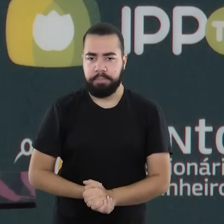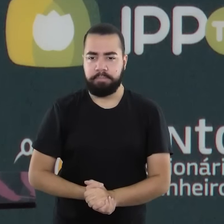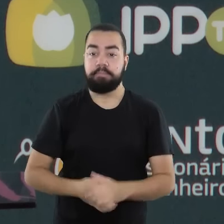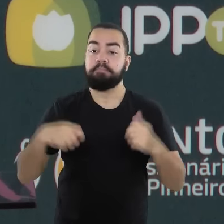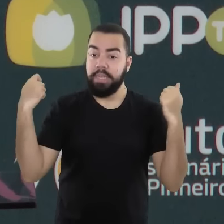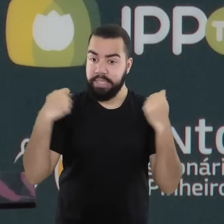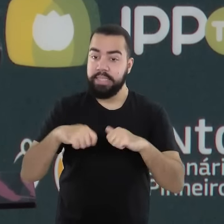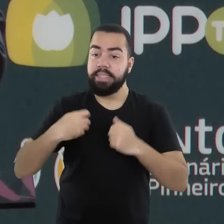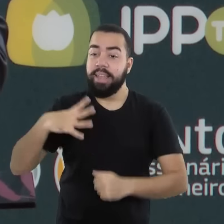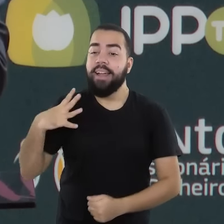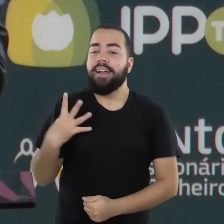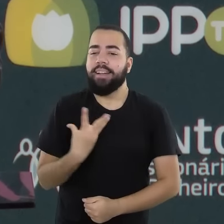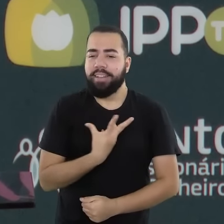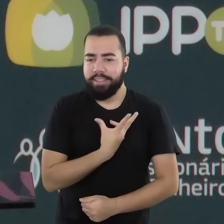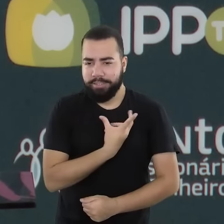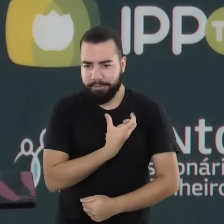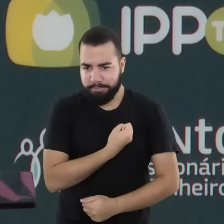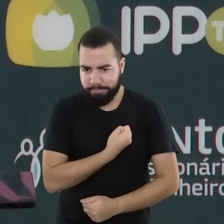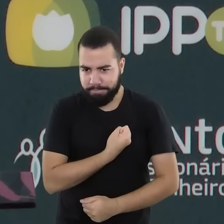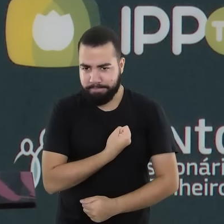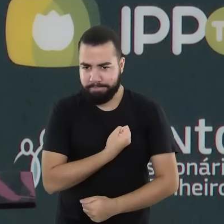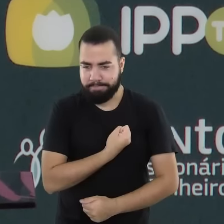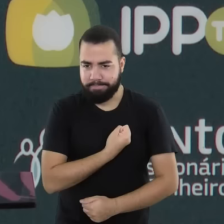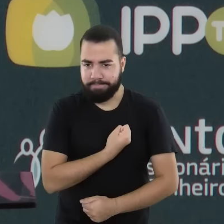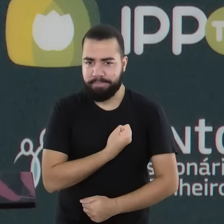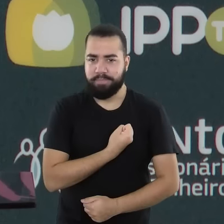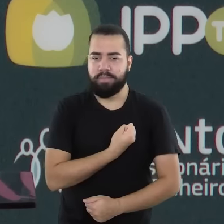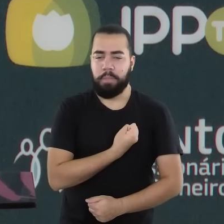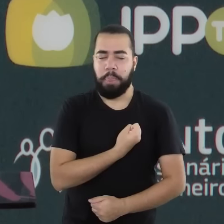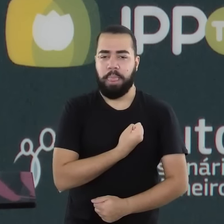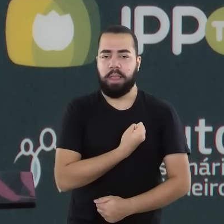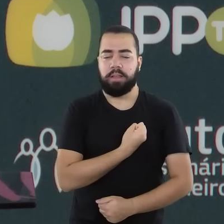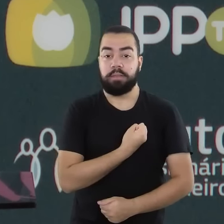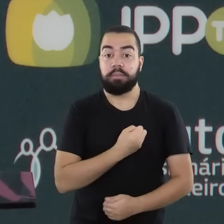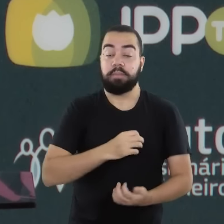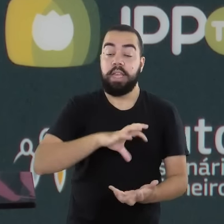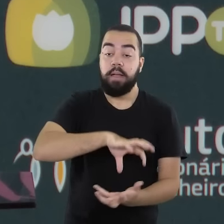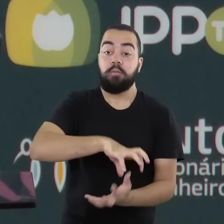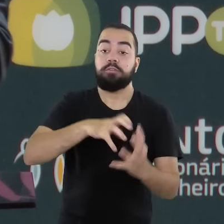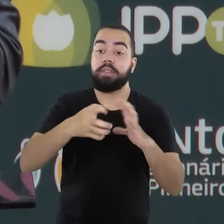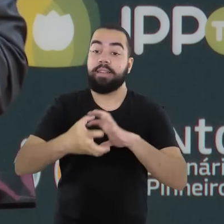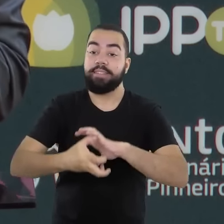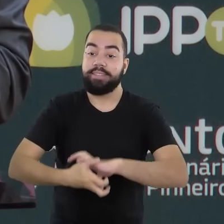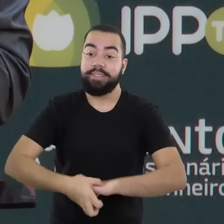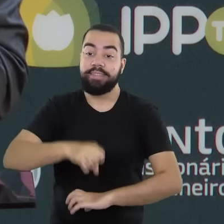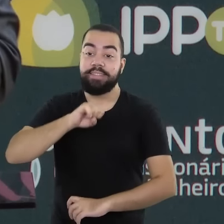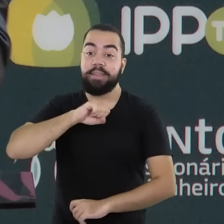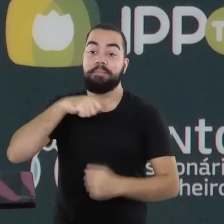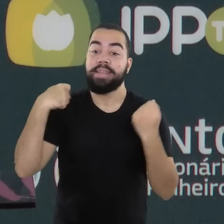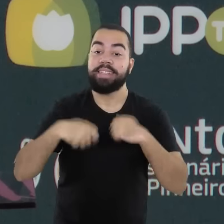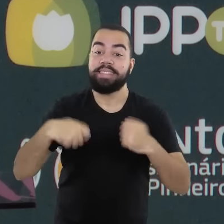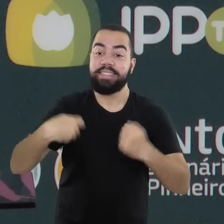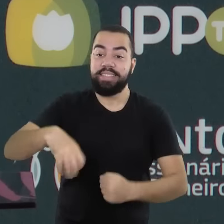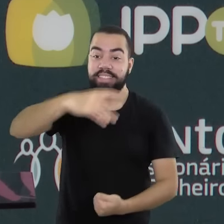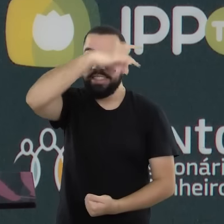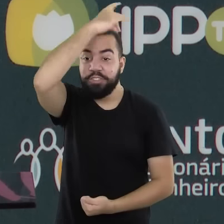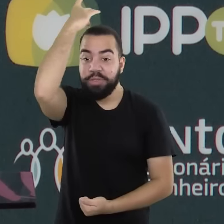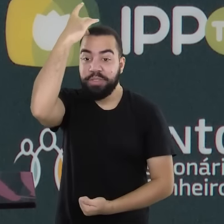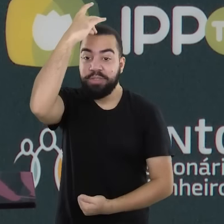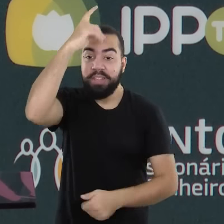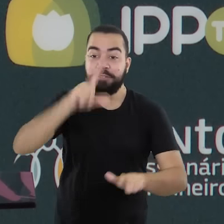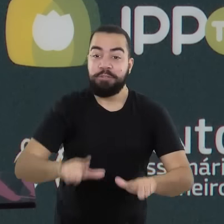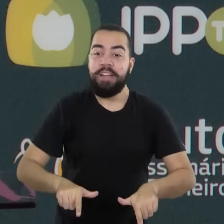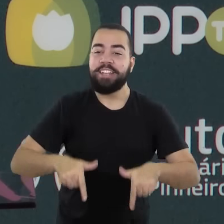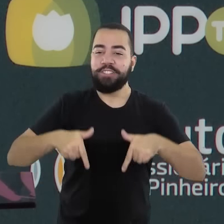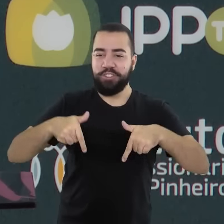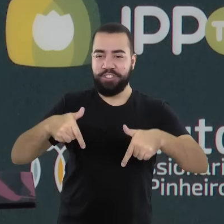Converter. E essa mudança só é possível pela influência do Espírito Santo.